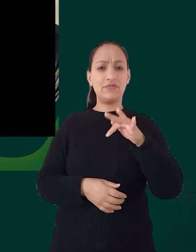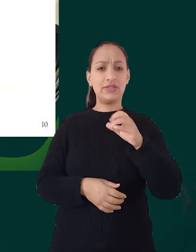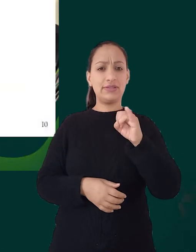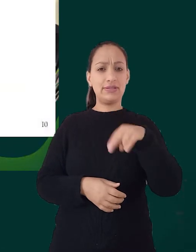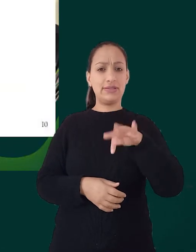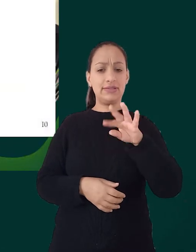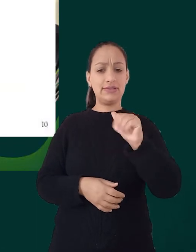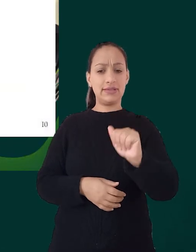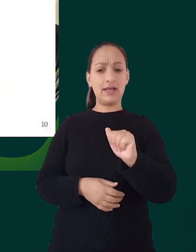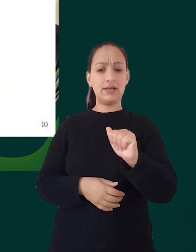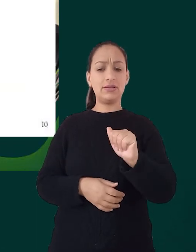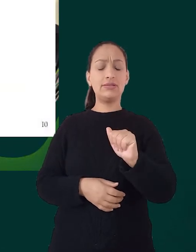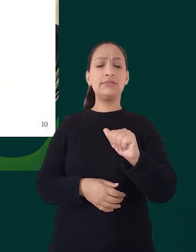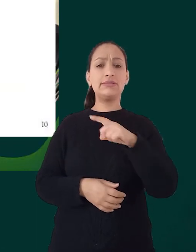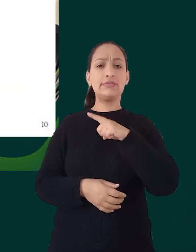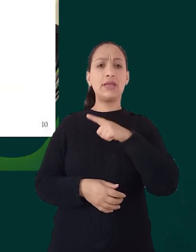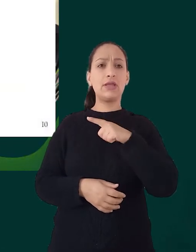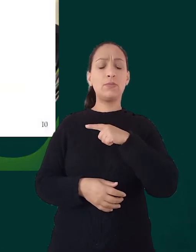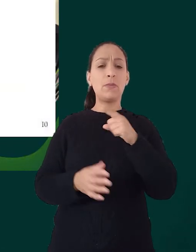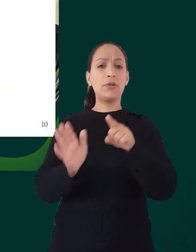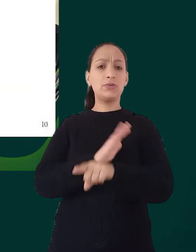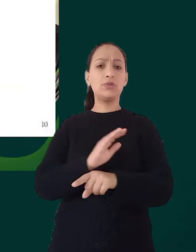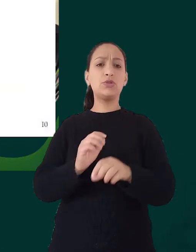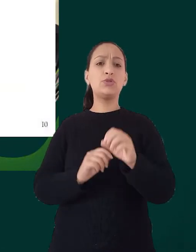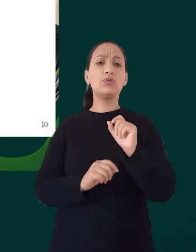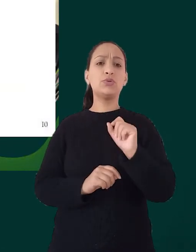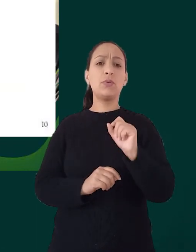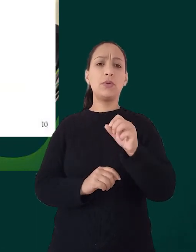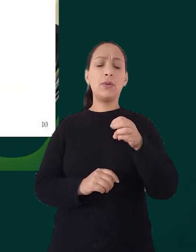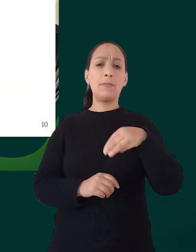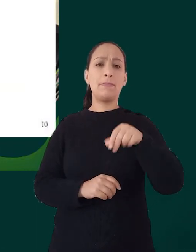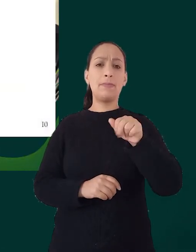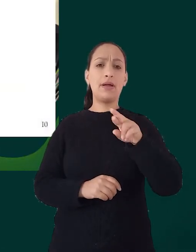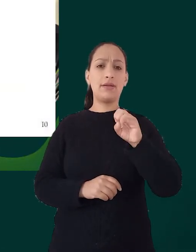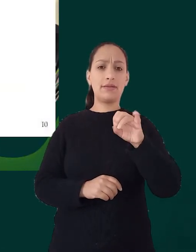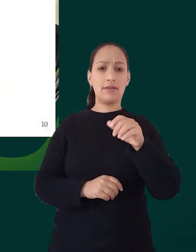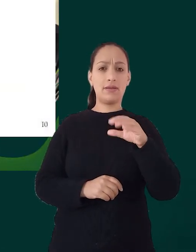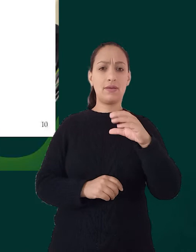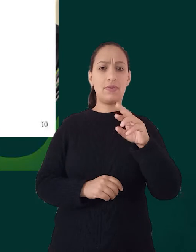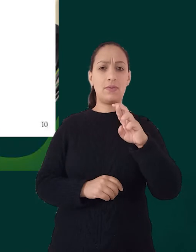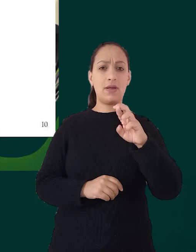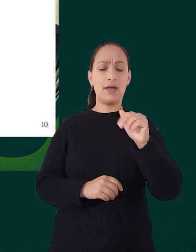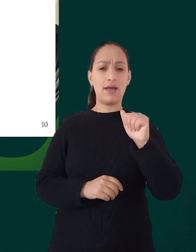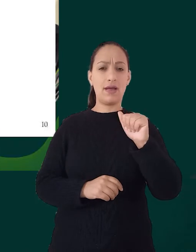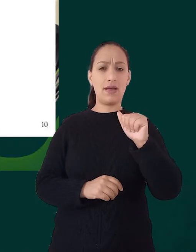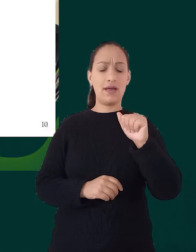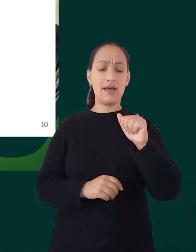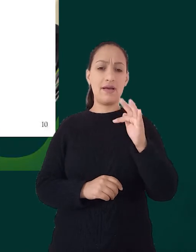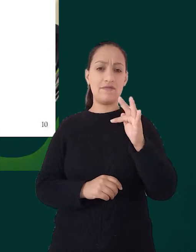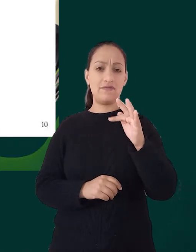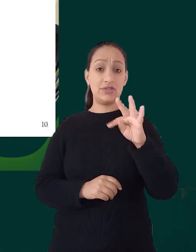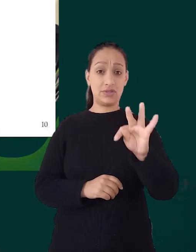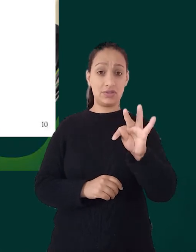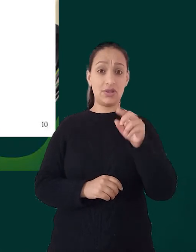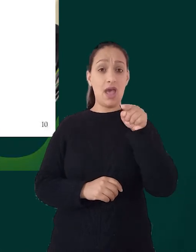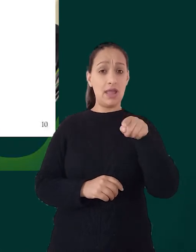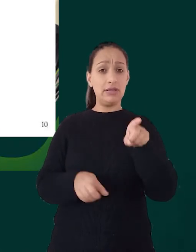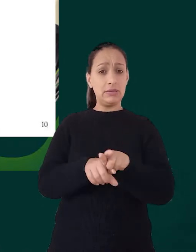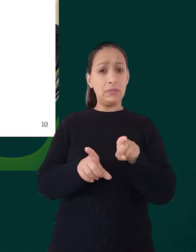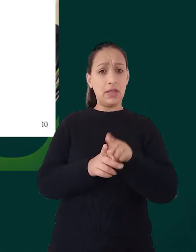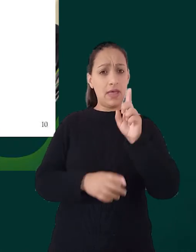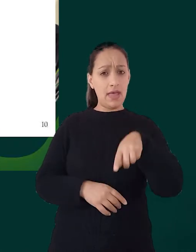nós temos uma pergunta sobre a questão do Minecraft, né? Se o Minecraft ele é infinito também, né?